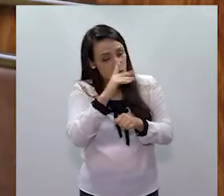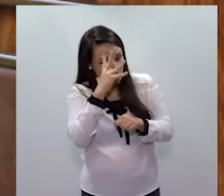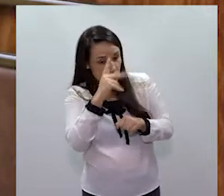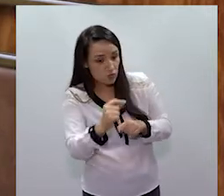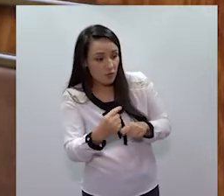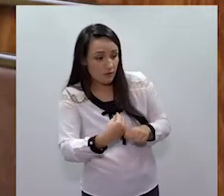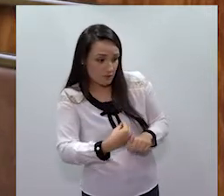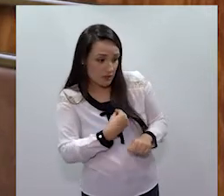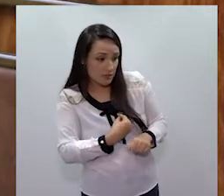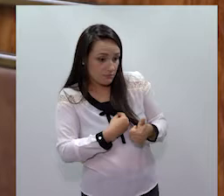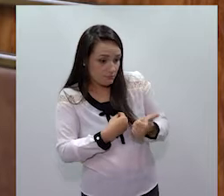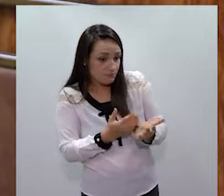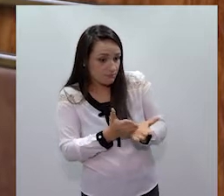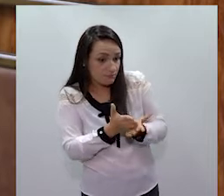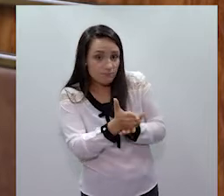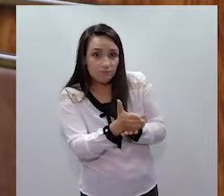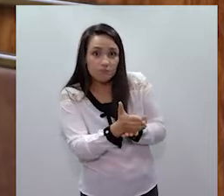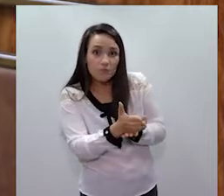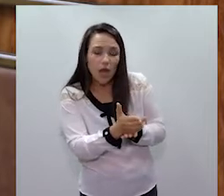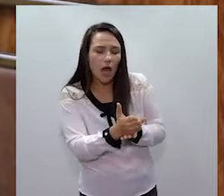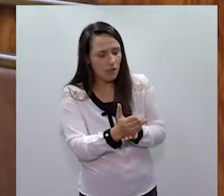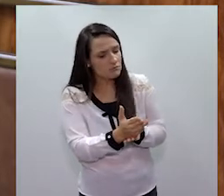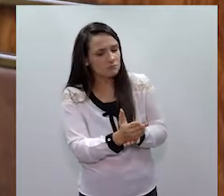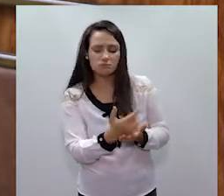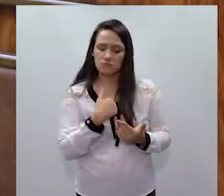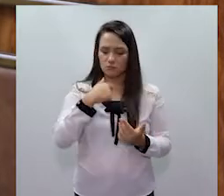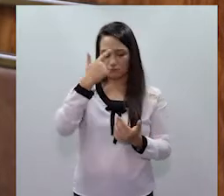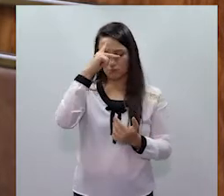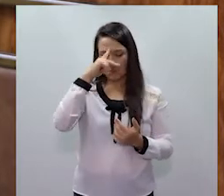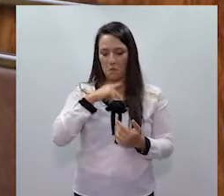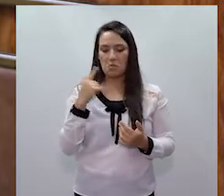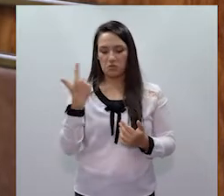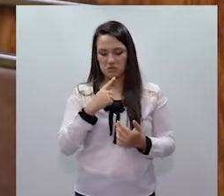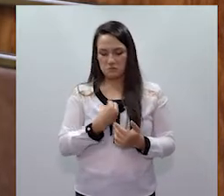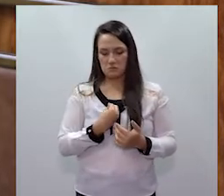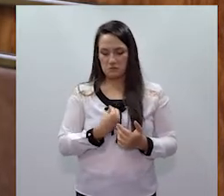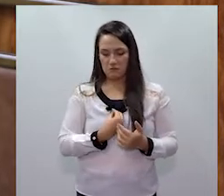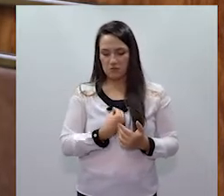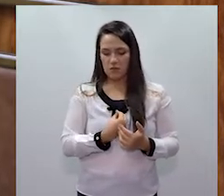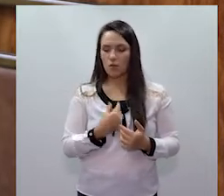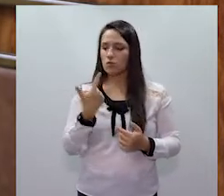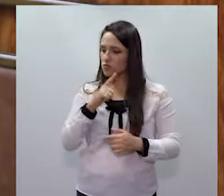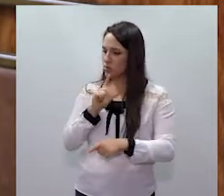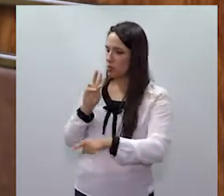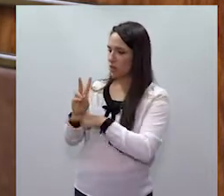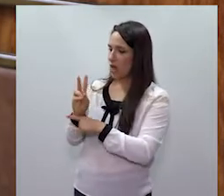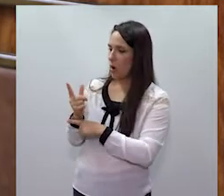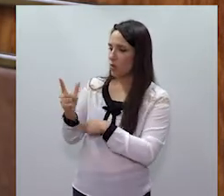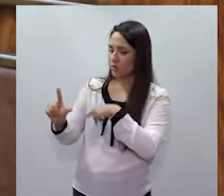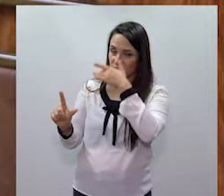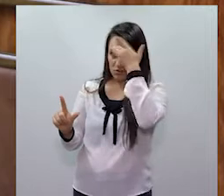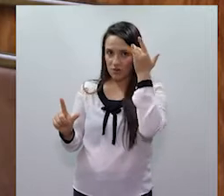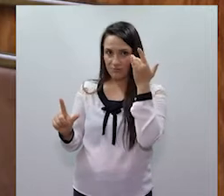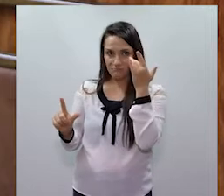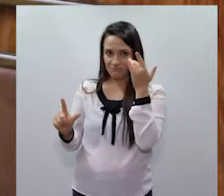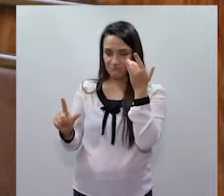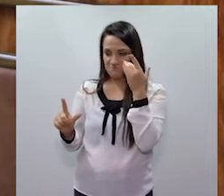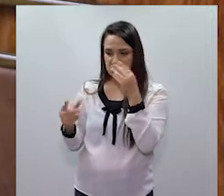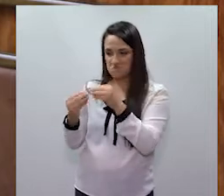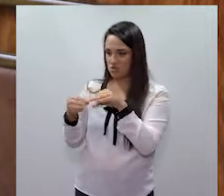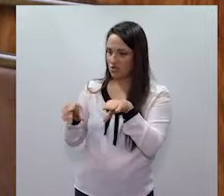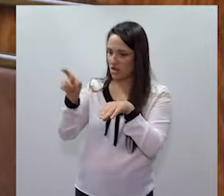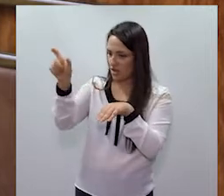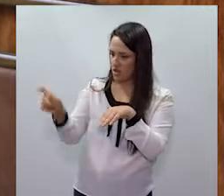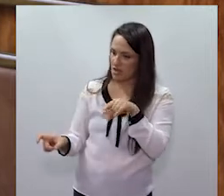regularizar a situação financeira e quando ela tiver condições de sustentar mais uma pessoa sem prejuízo, né, dos cuidados